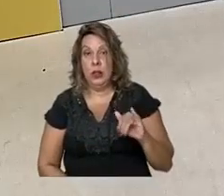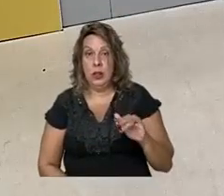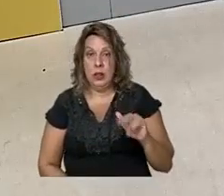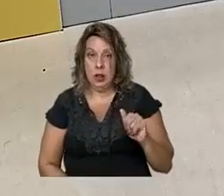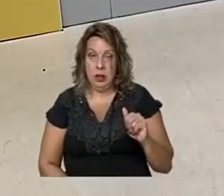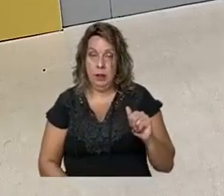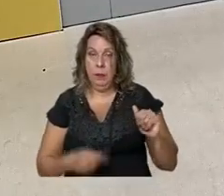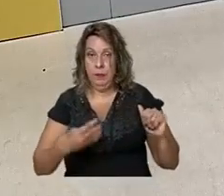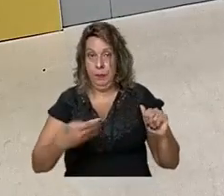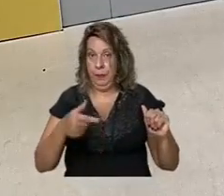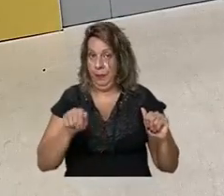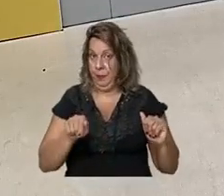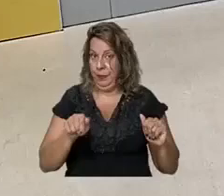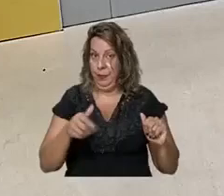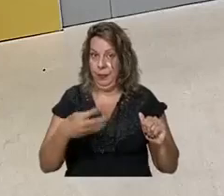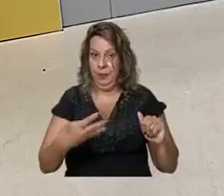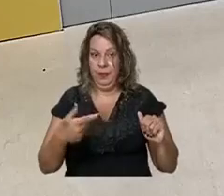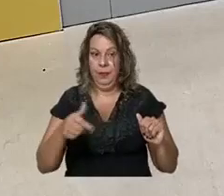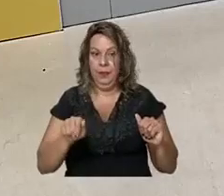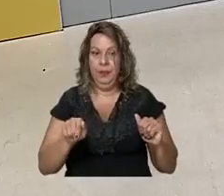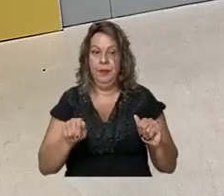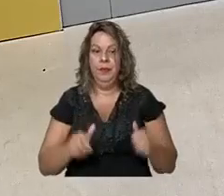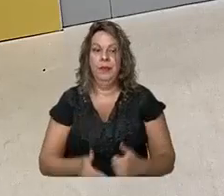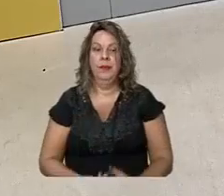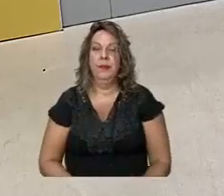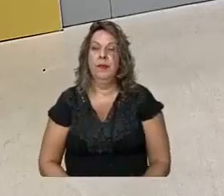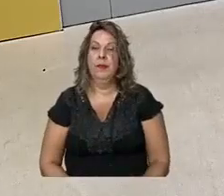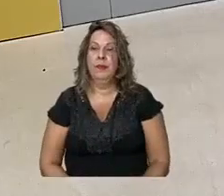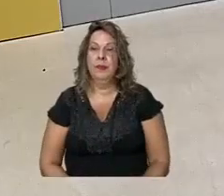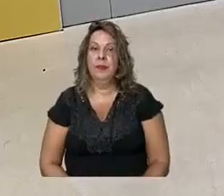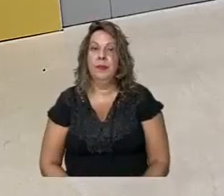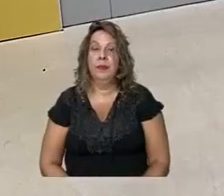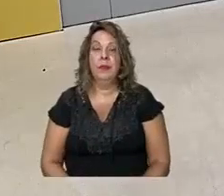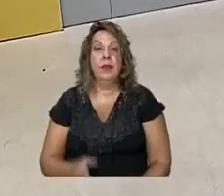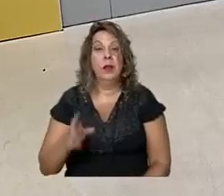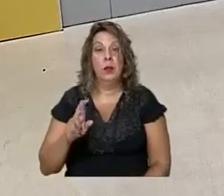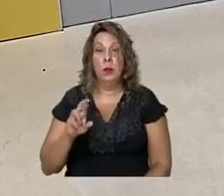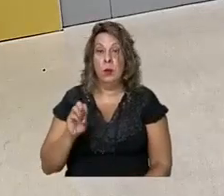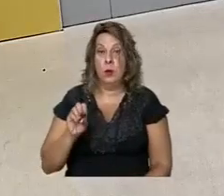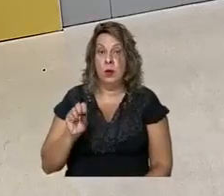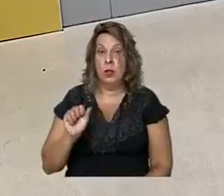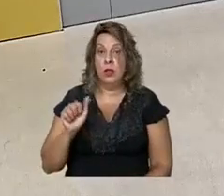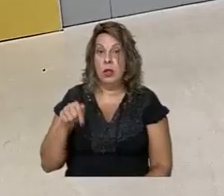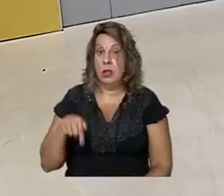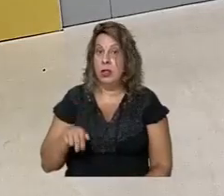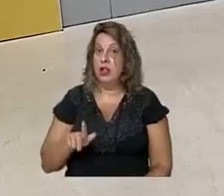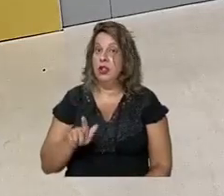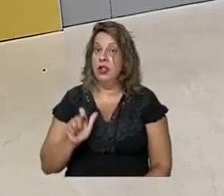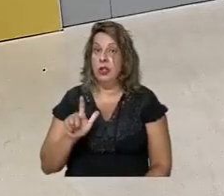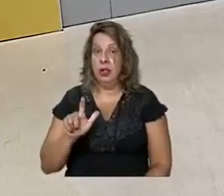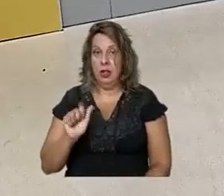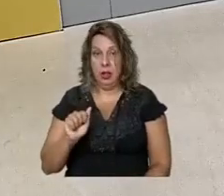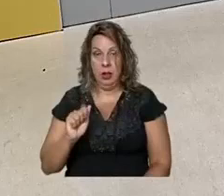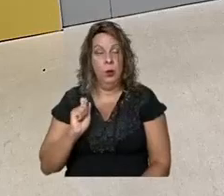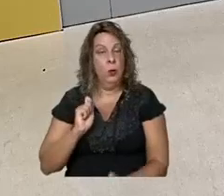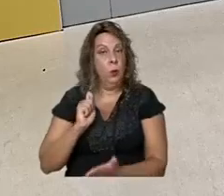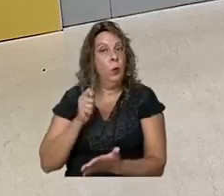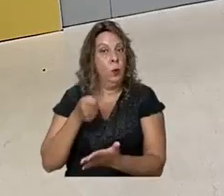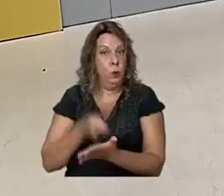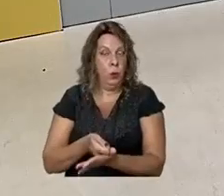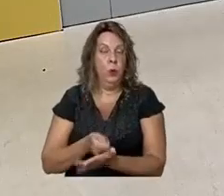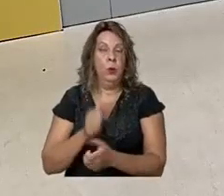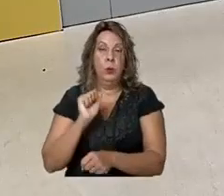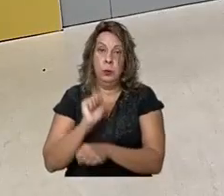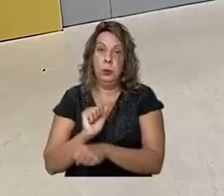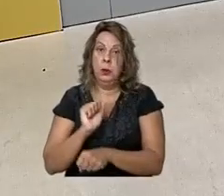47, vamos lá, olha, Rosângela Lima Gomes, ela adquiriu o Caju Cap, está